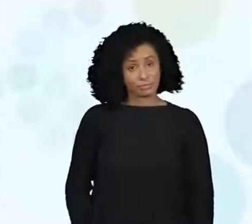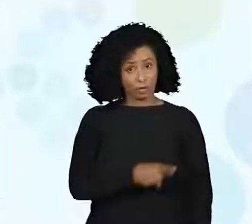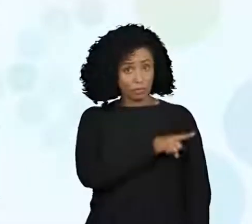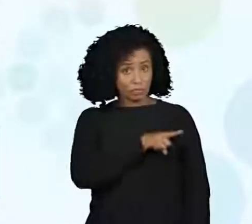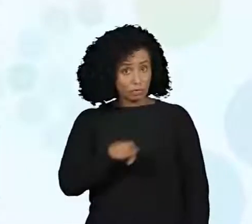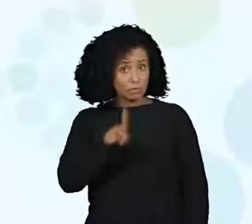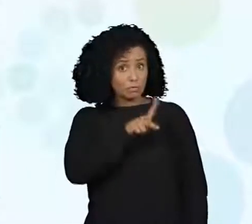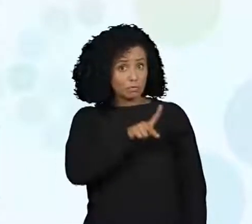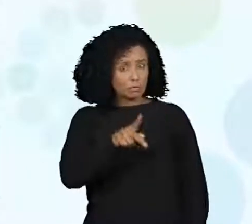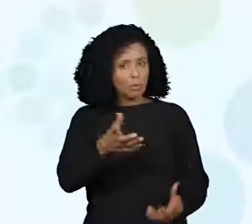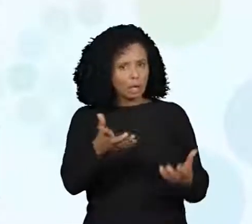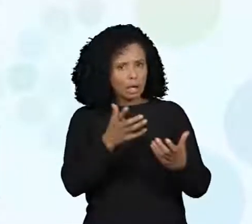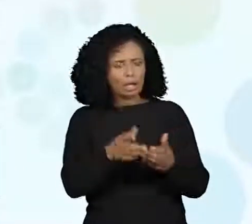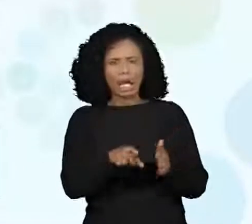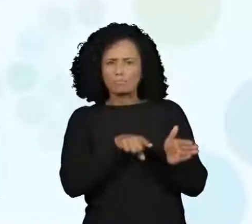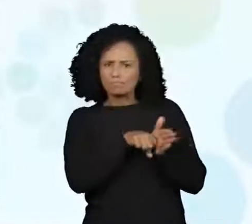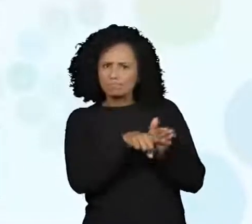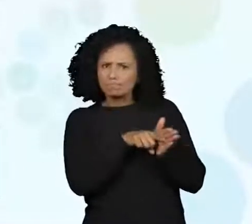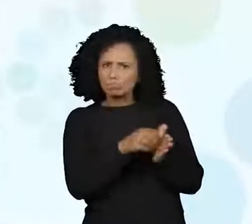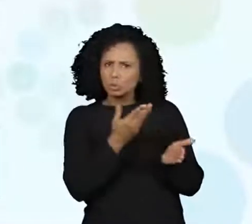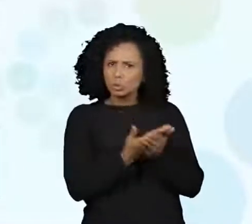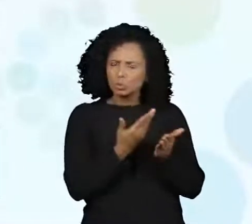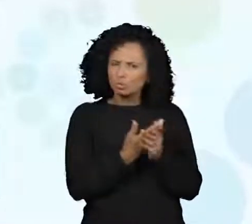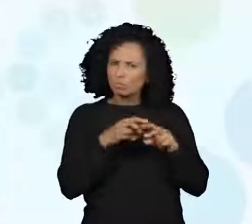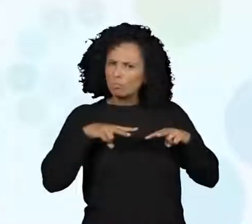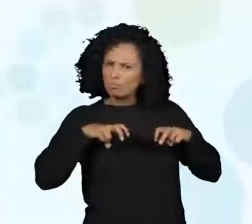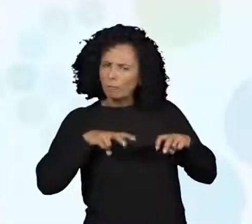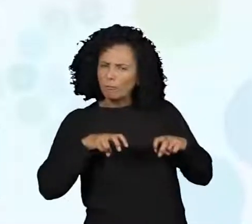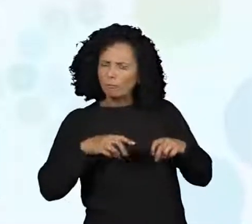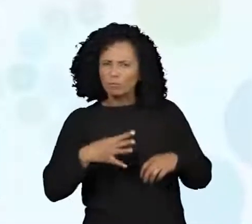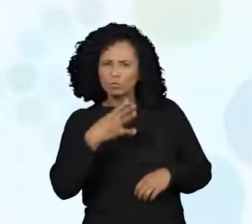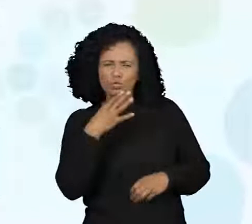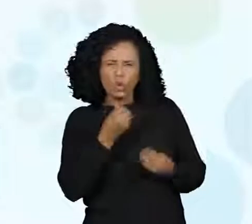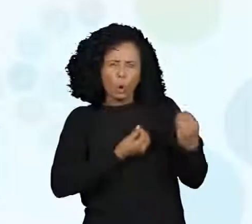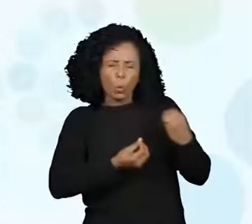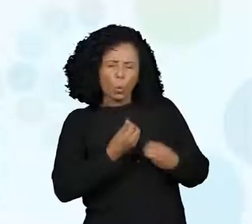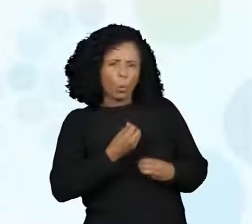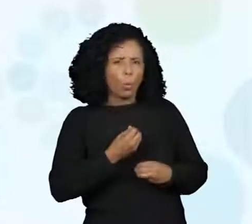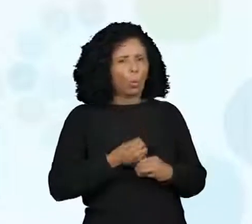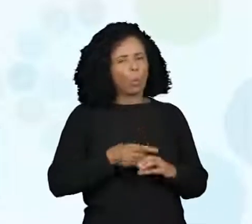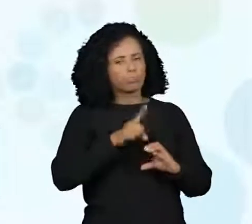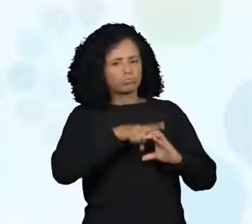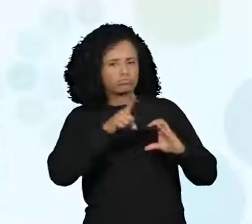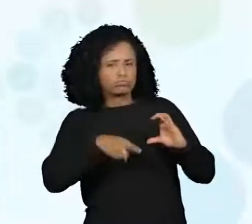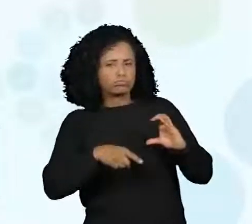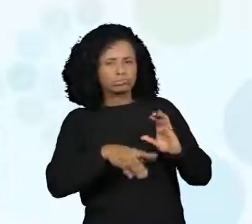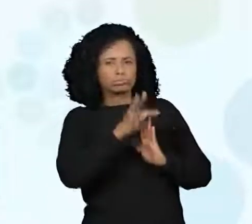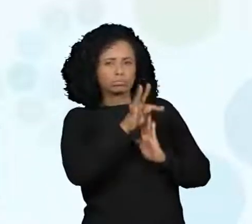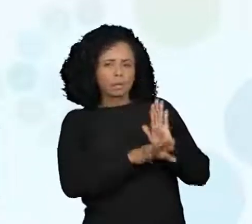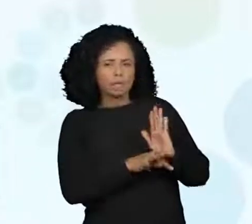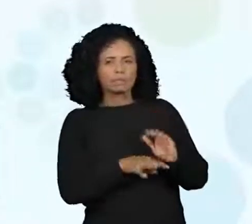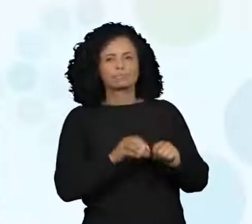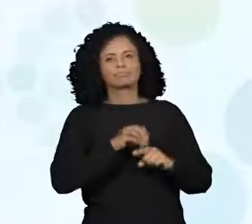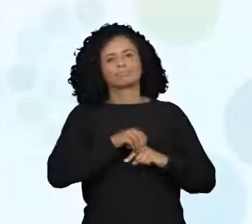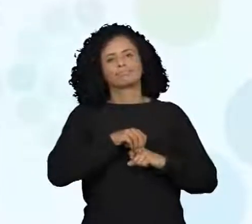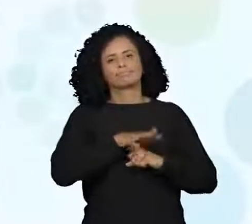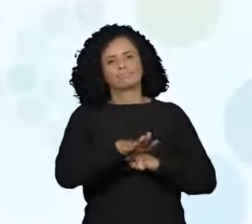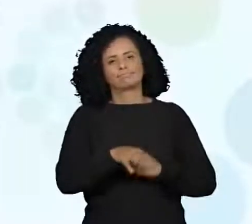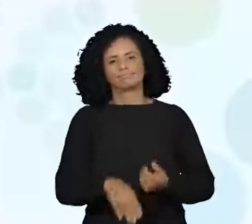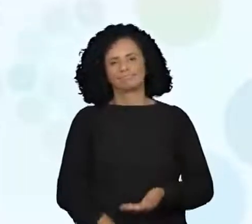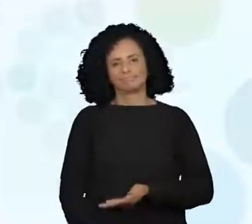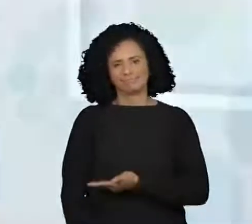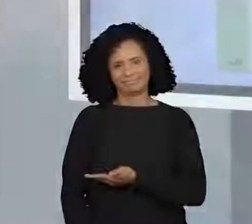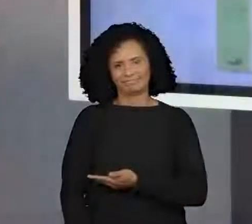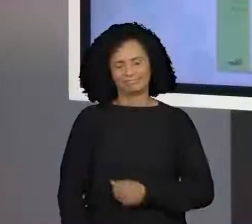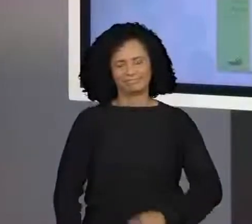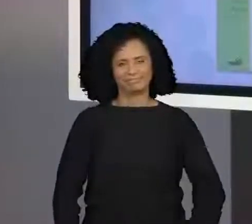quiser aprofundar a respeito do tema, falando sobre texto científico, uma super indicação aí para vocês, tudo bem?